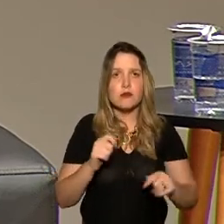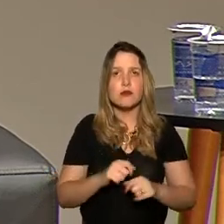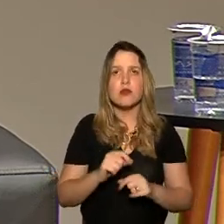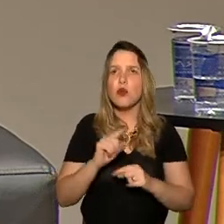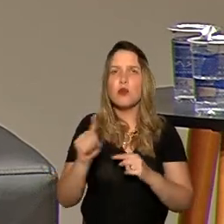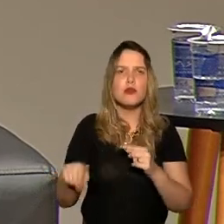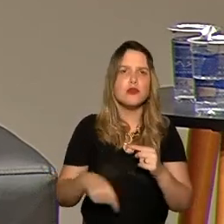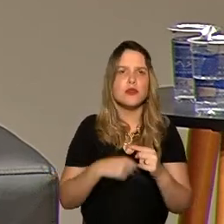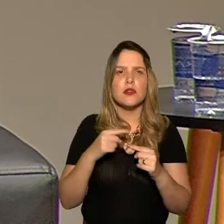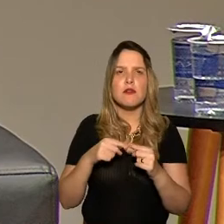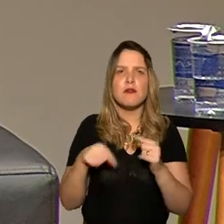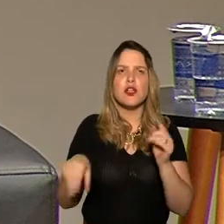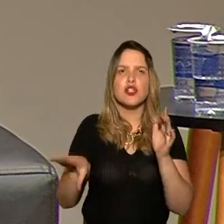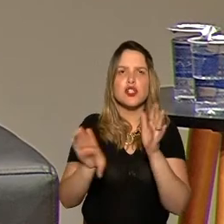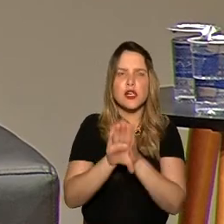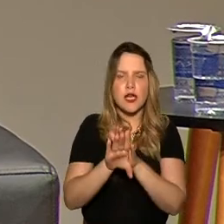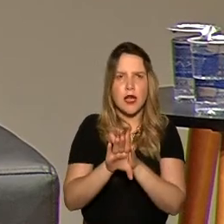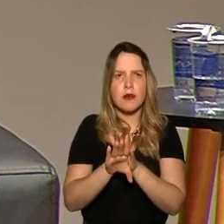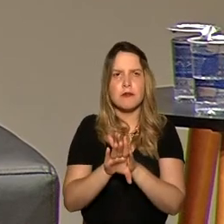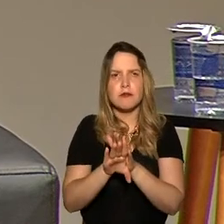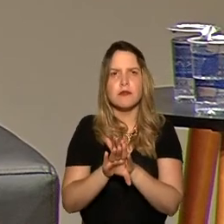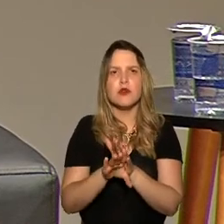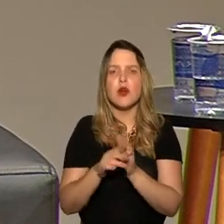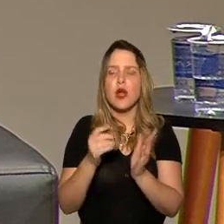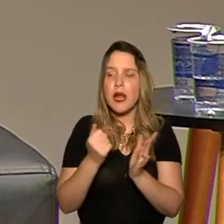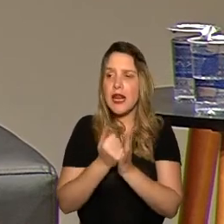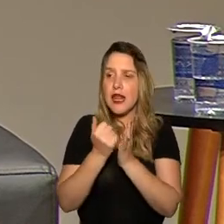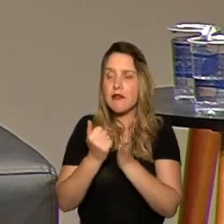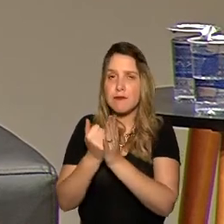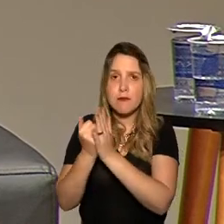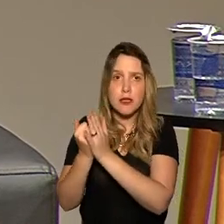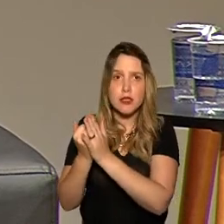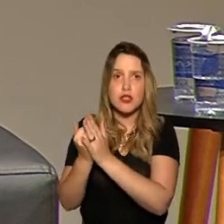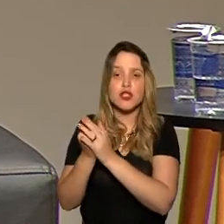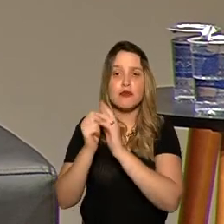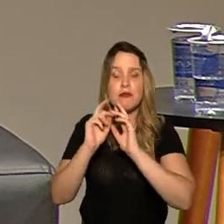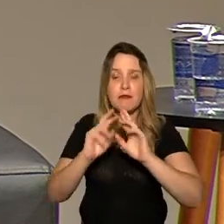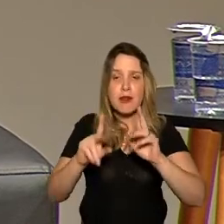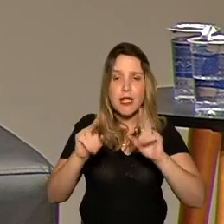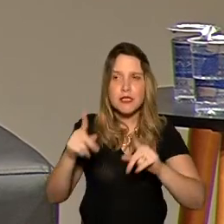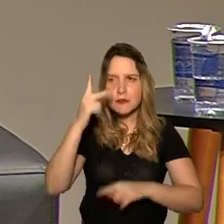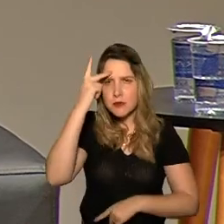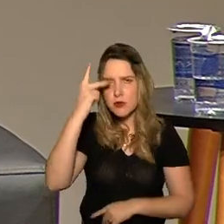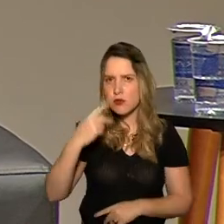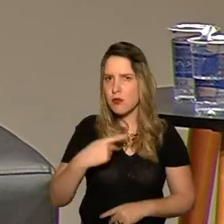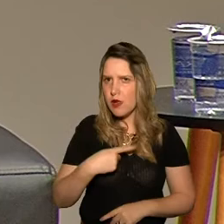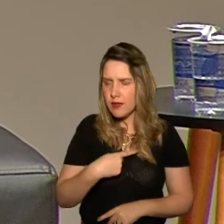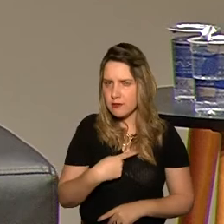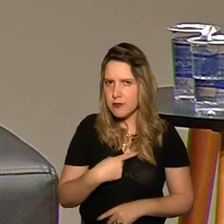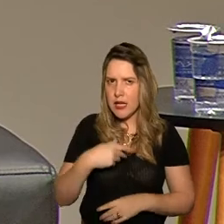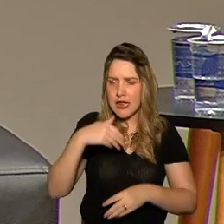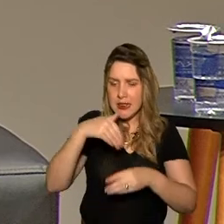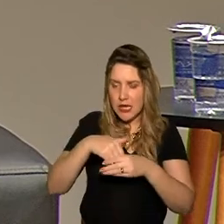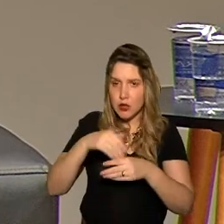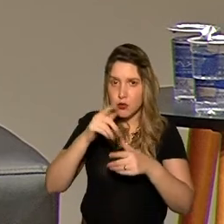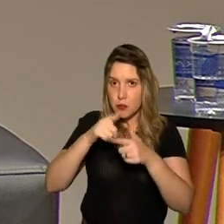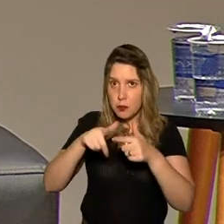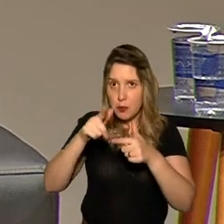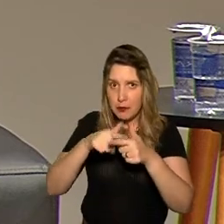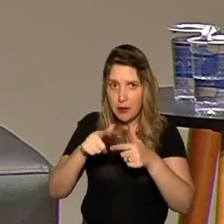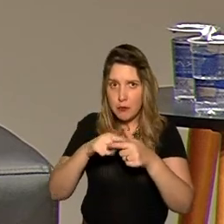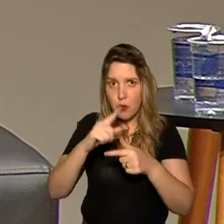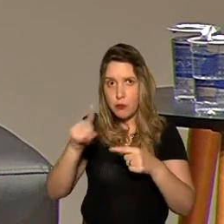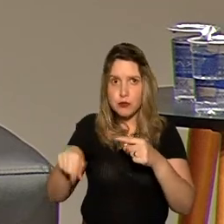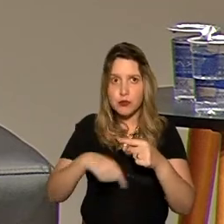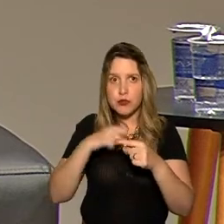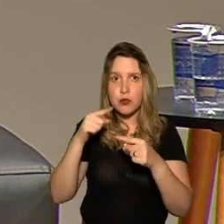quesito faixa etária né levando em conta os diferentes ciclos escolares Mas o problema do meu ponto de vista